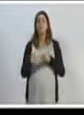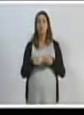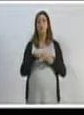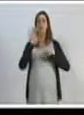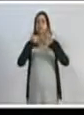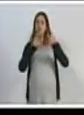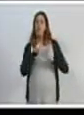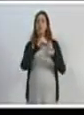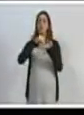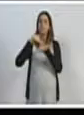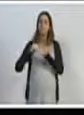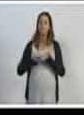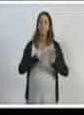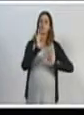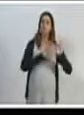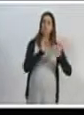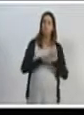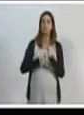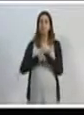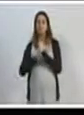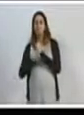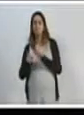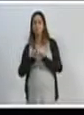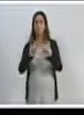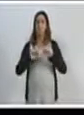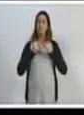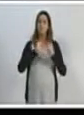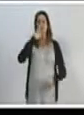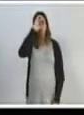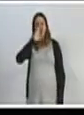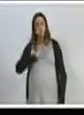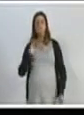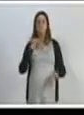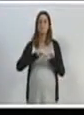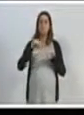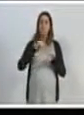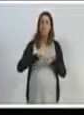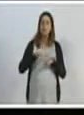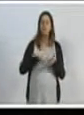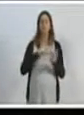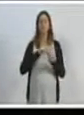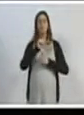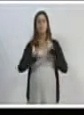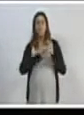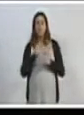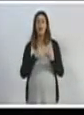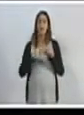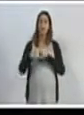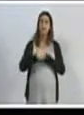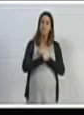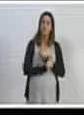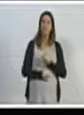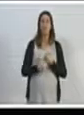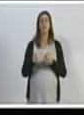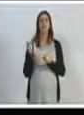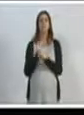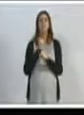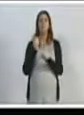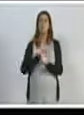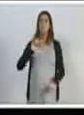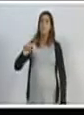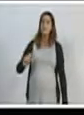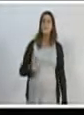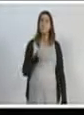Planejamento Urbano, de Educação, Defesa dos Cidadãos, Secretaria de Serviços Urbanos e CETEB, na construção do primeiro